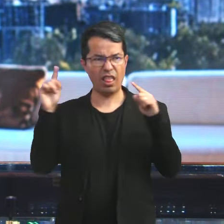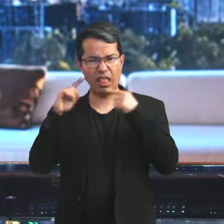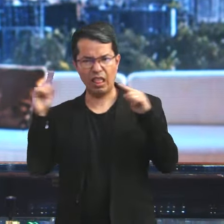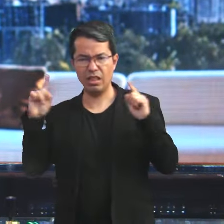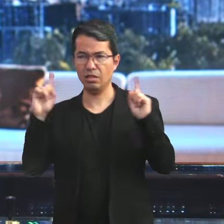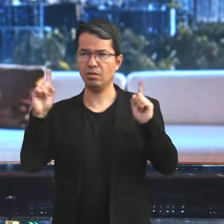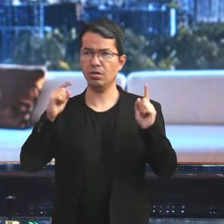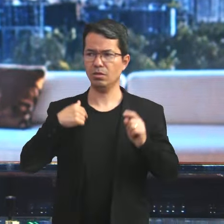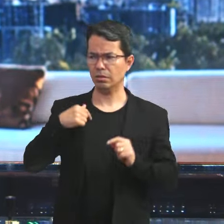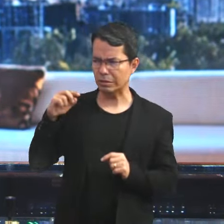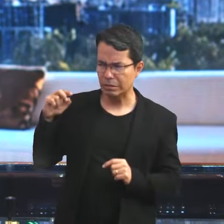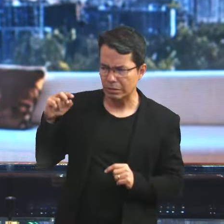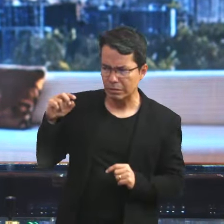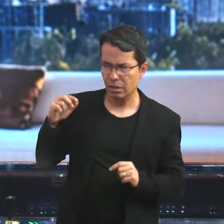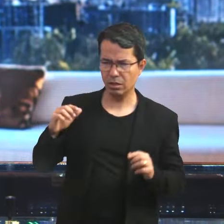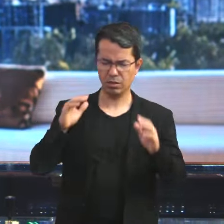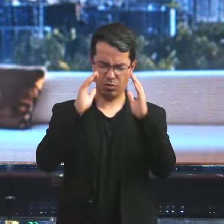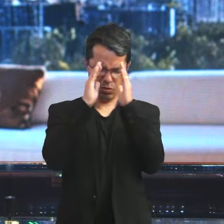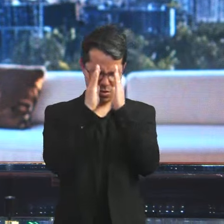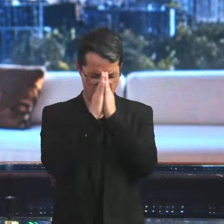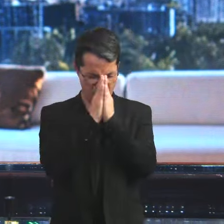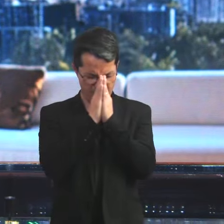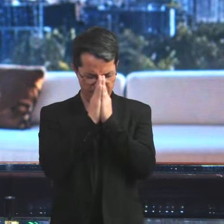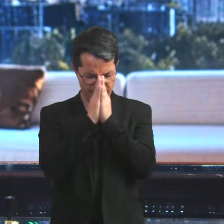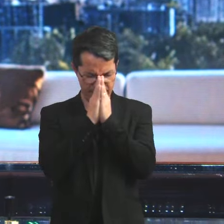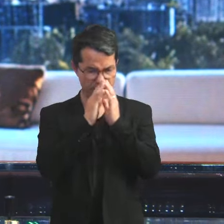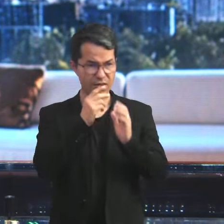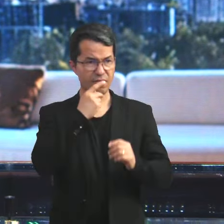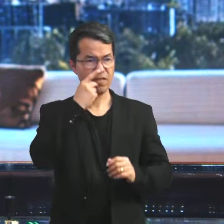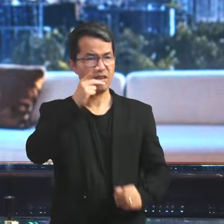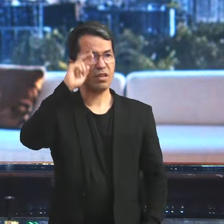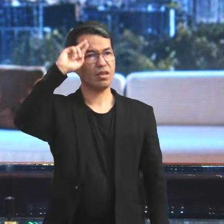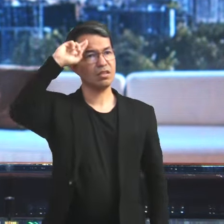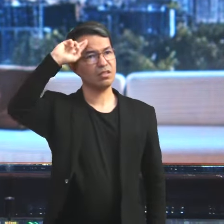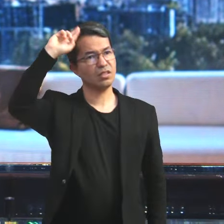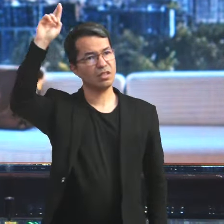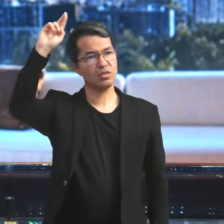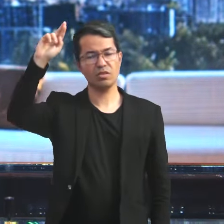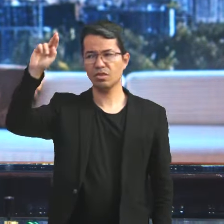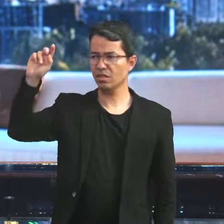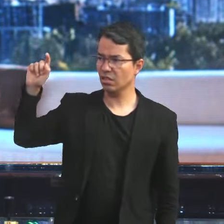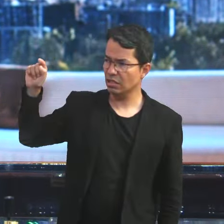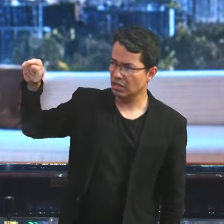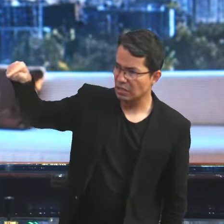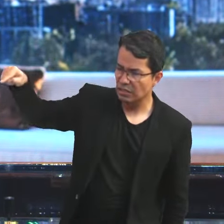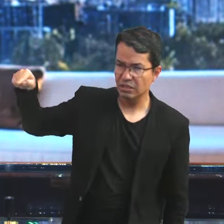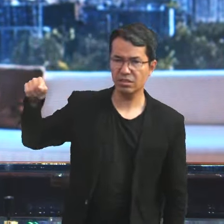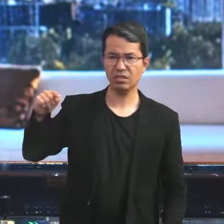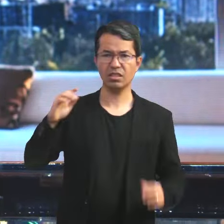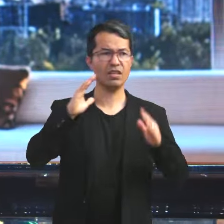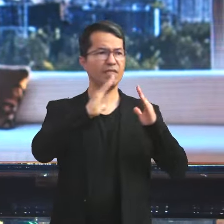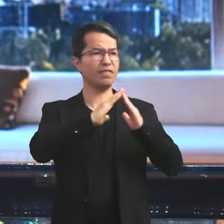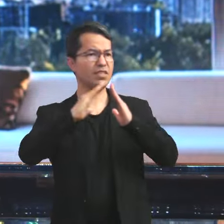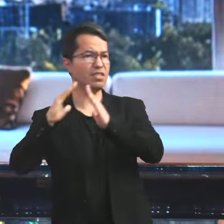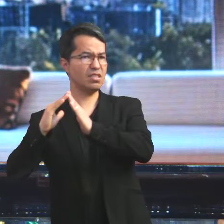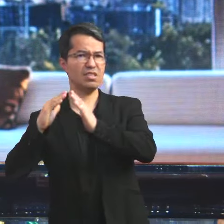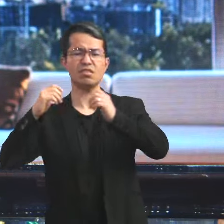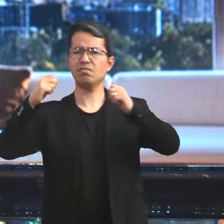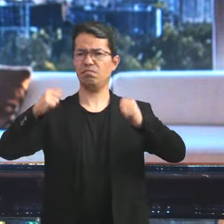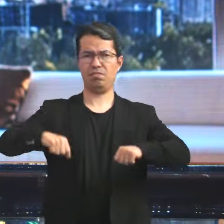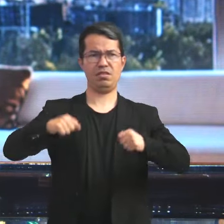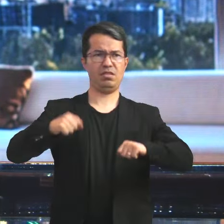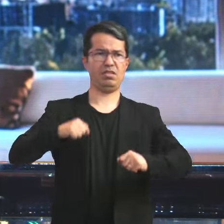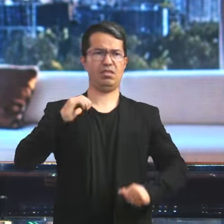a Orar Senhor essa casa precisa da tua graça e Deus me